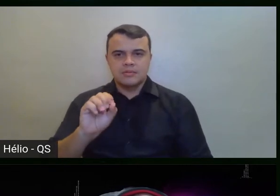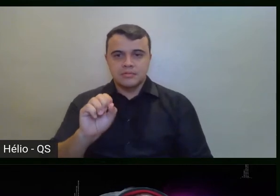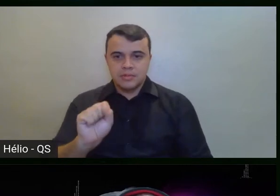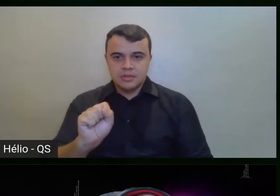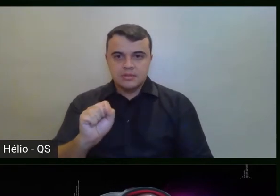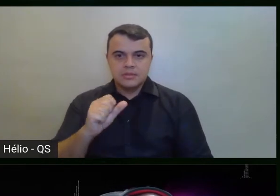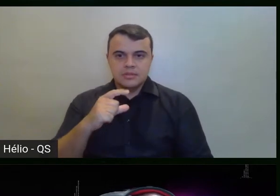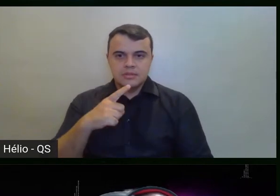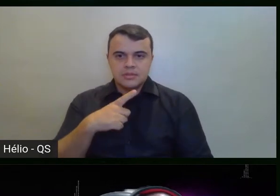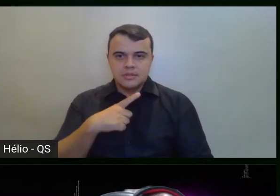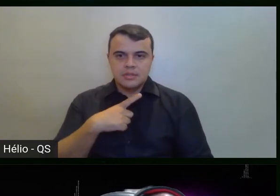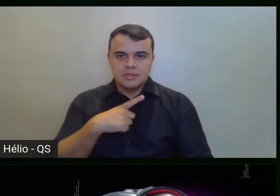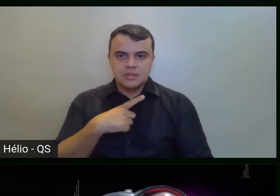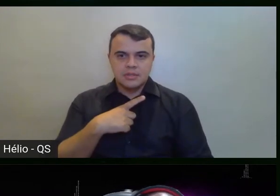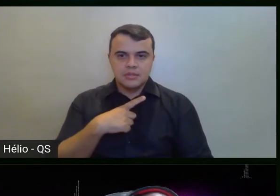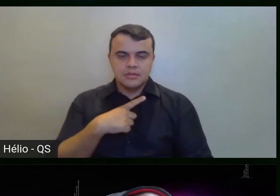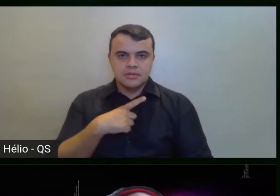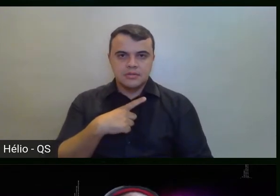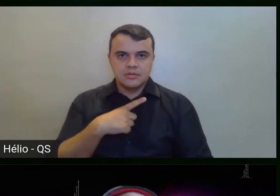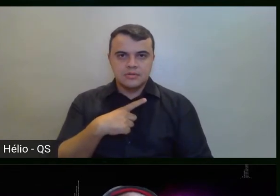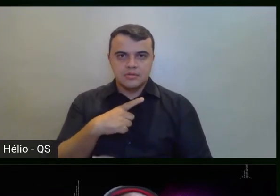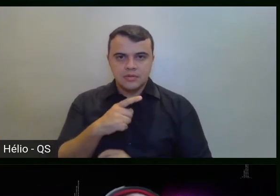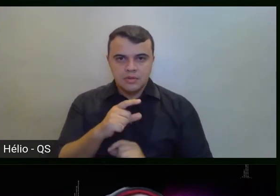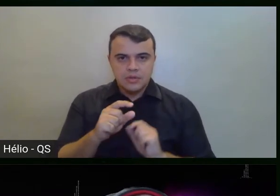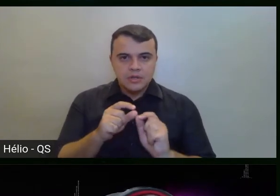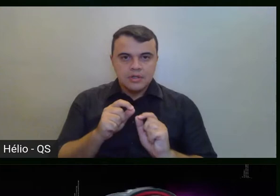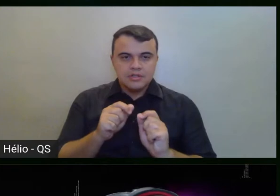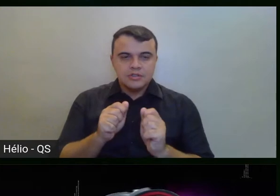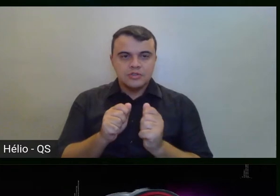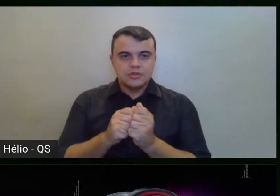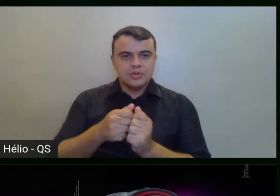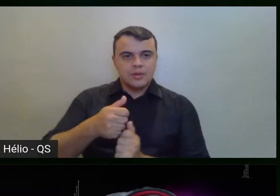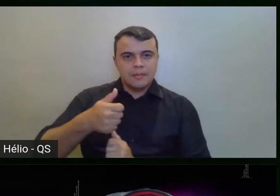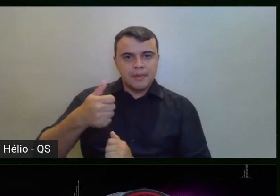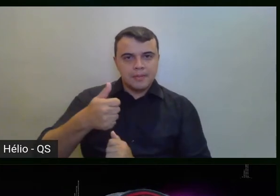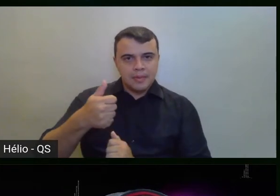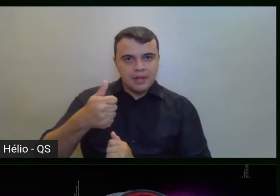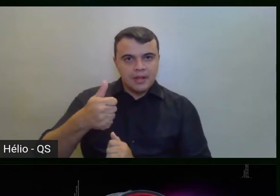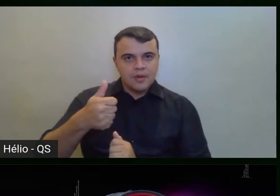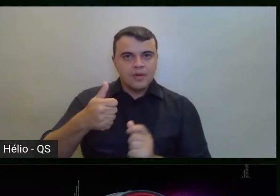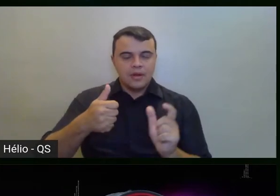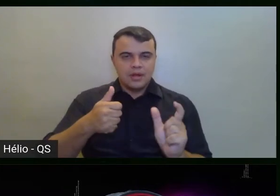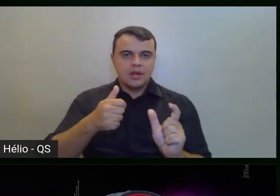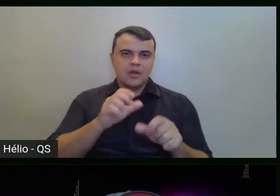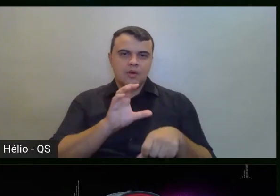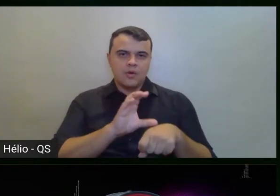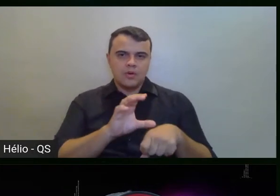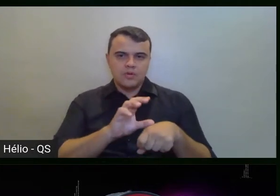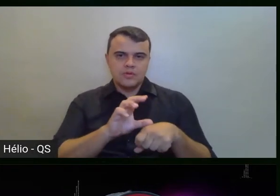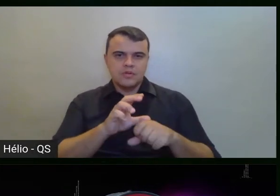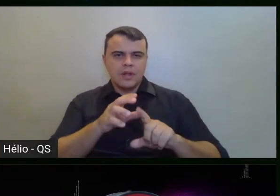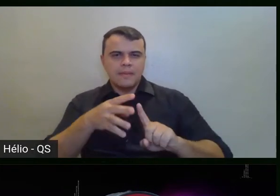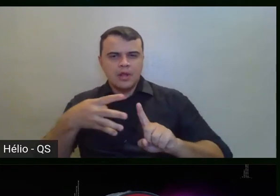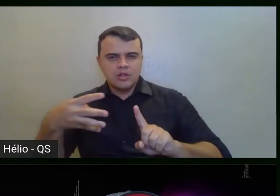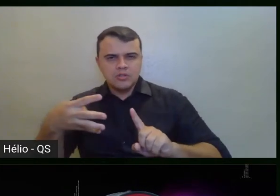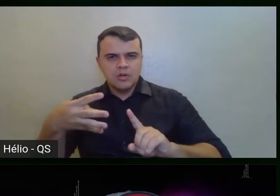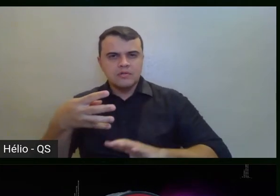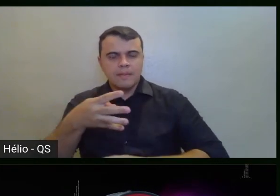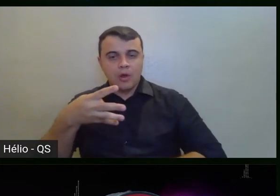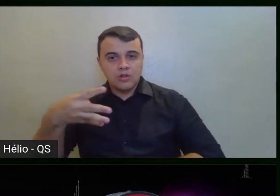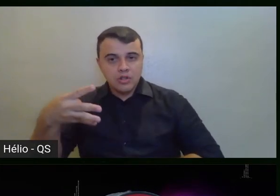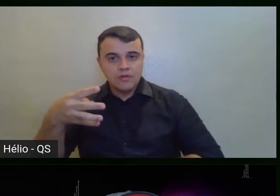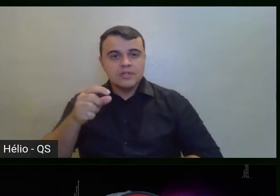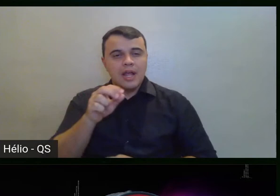aí no primeiro quarto ele aí nós temos também da Microsoft gente